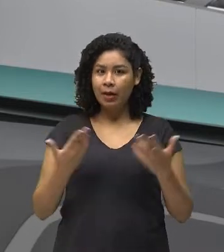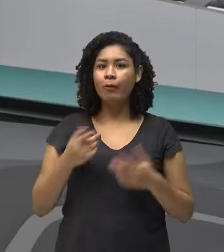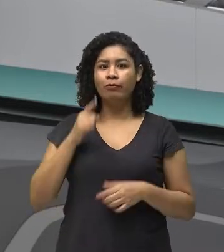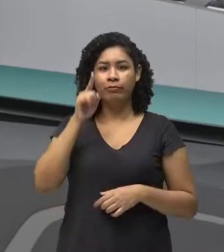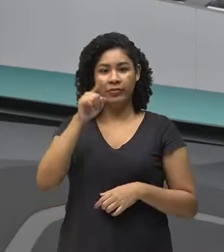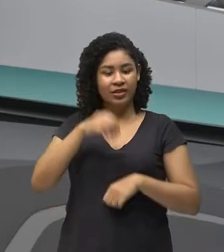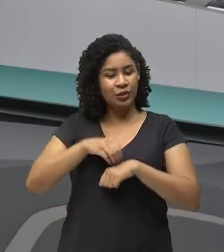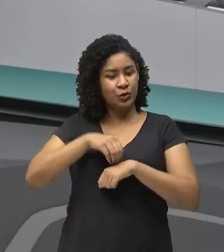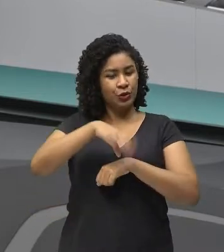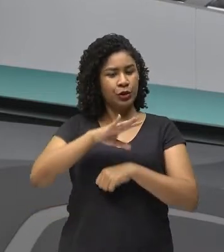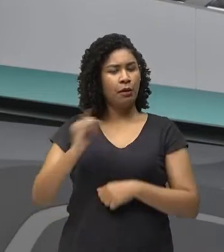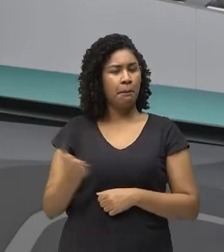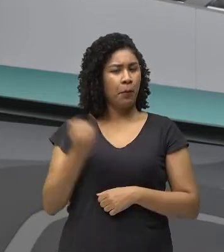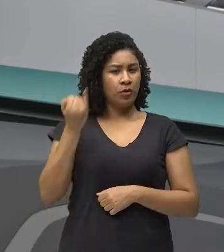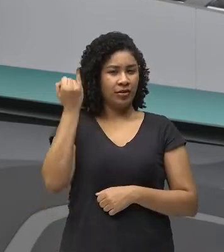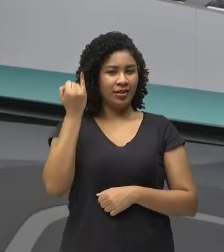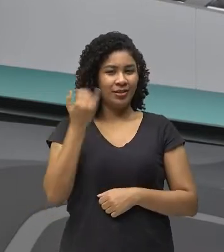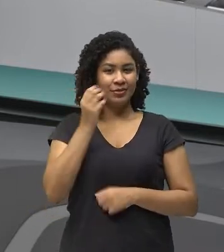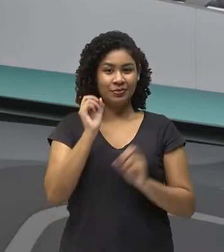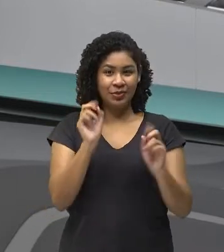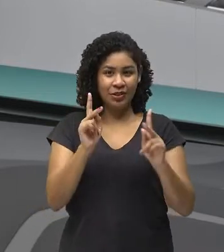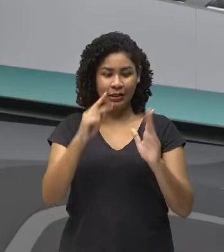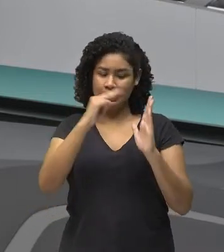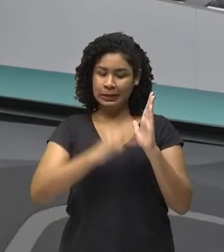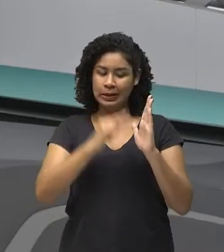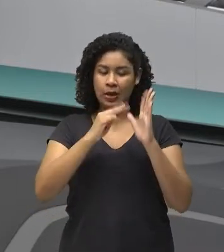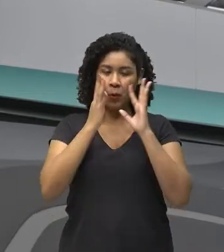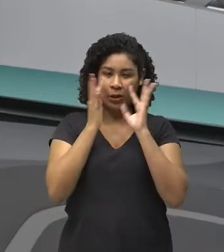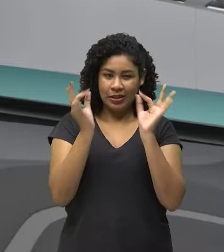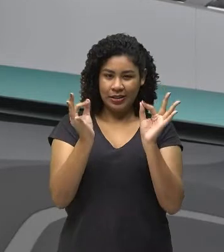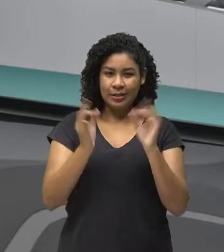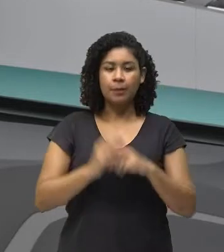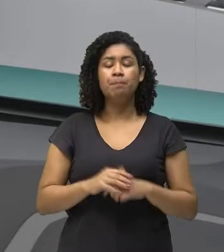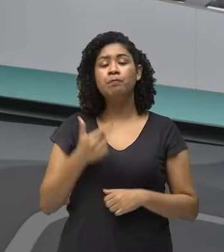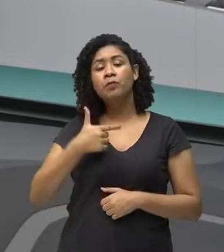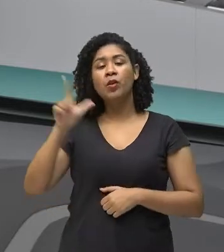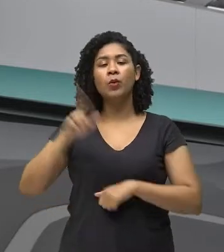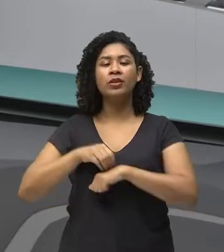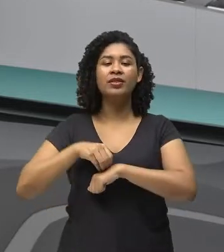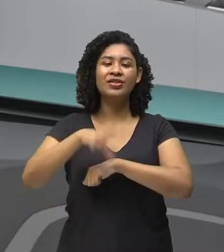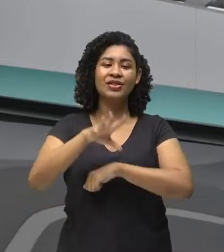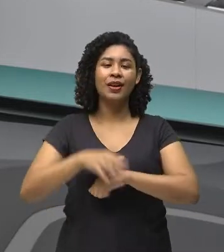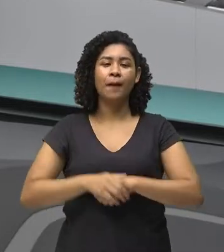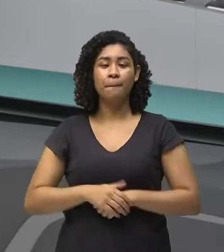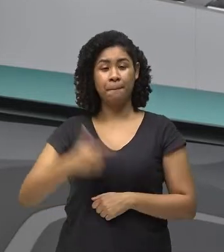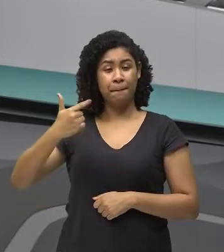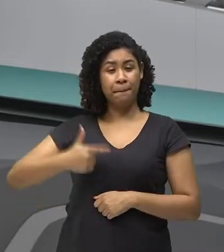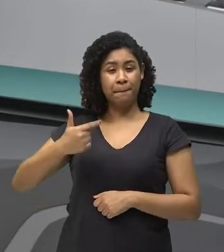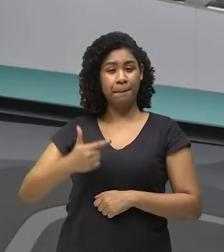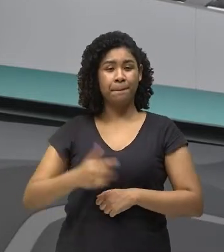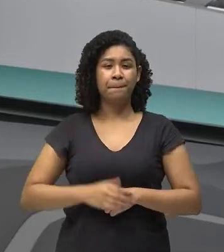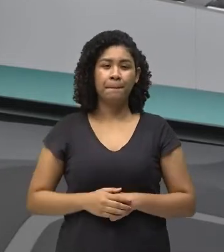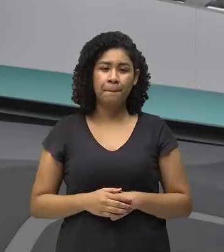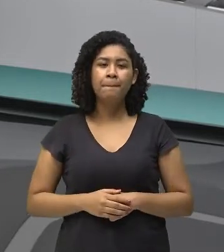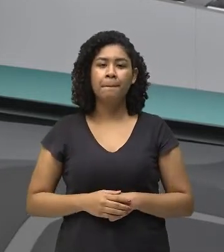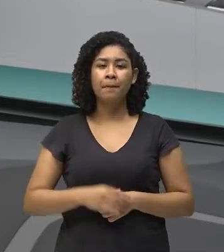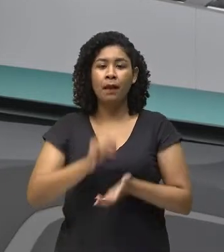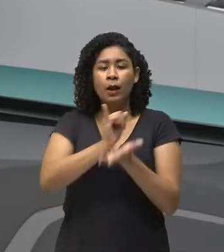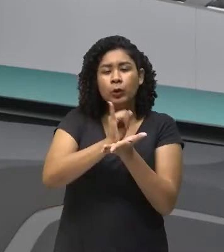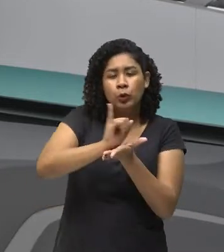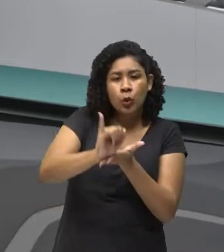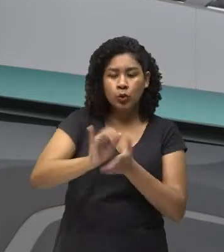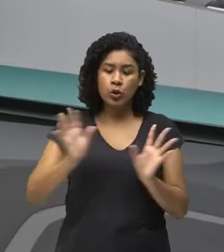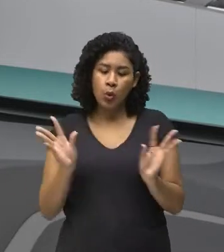subtítulo super importantes. Leia com atenção. O que mais? Vamos ao próximo. Ler a introdução e conclusão se